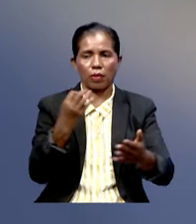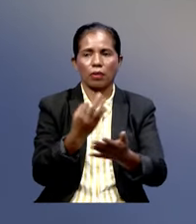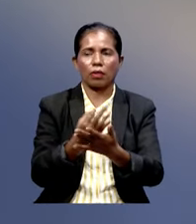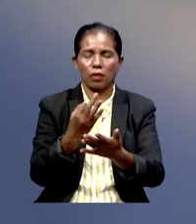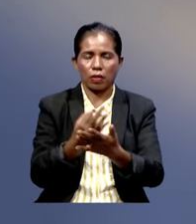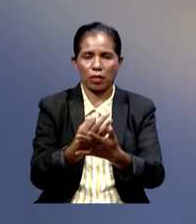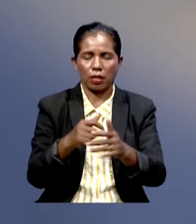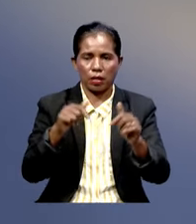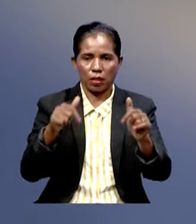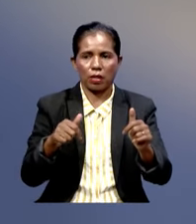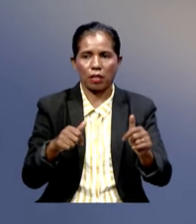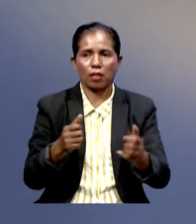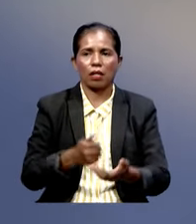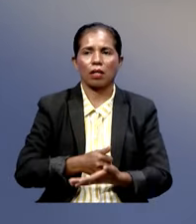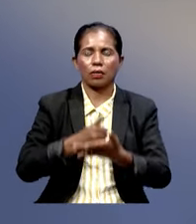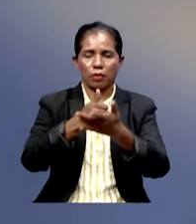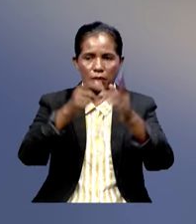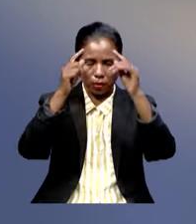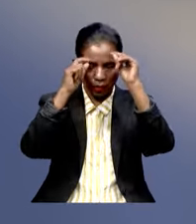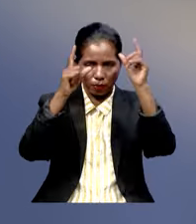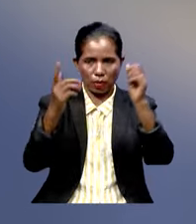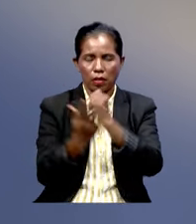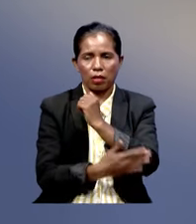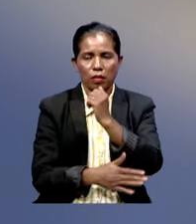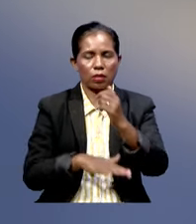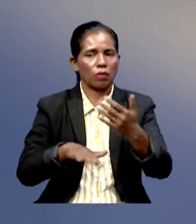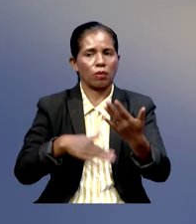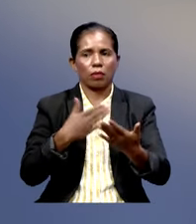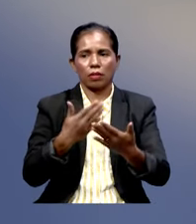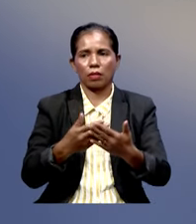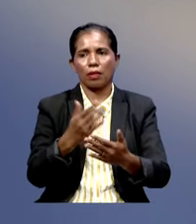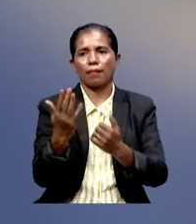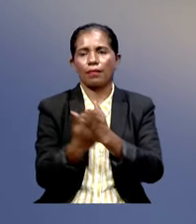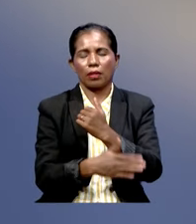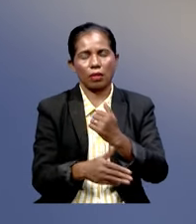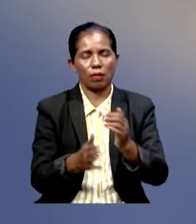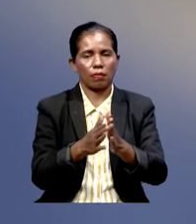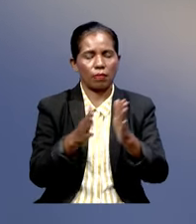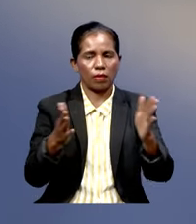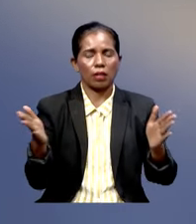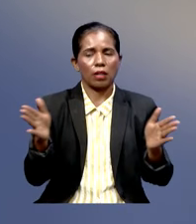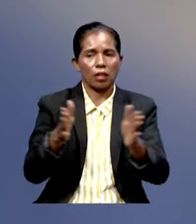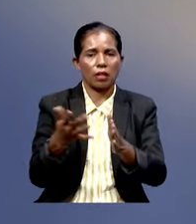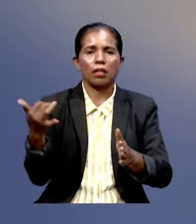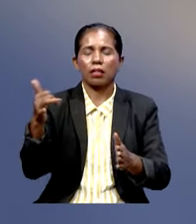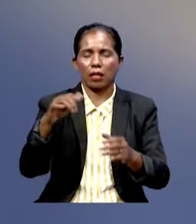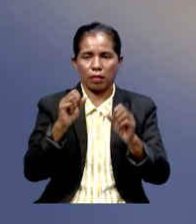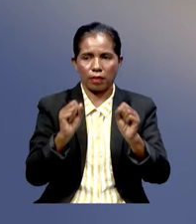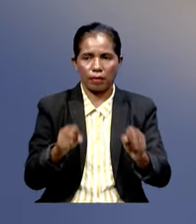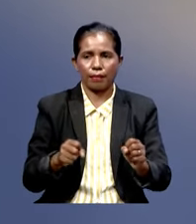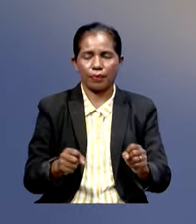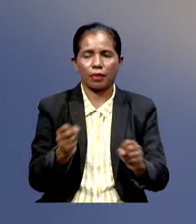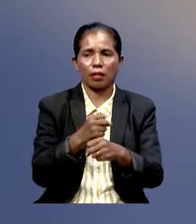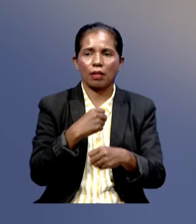se azura Timor-Leste no país o todo, lili o país na Brasília, ato bele,